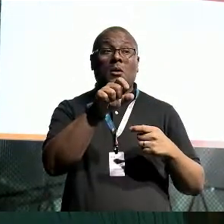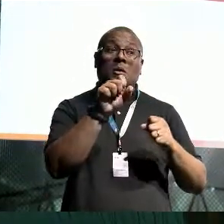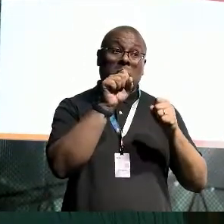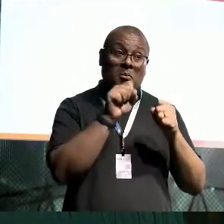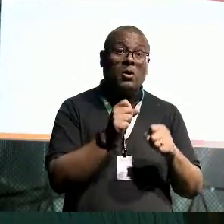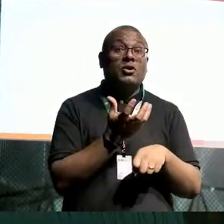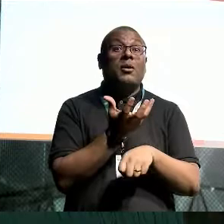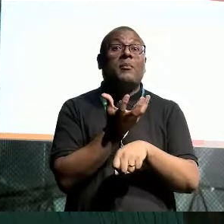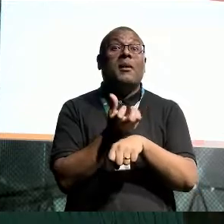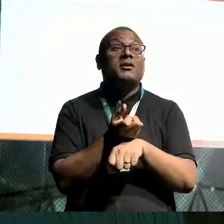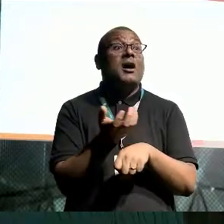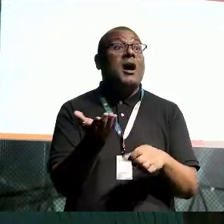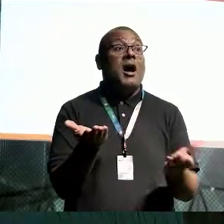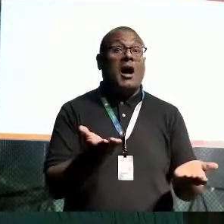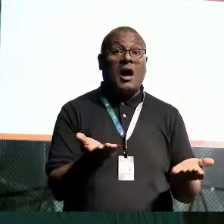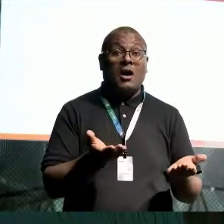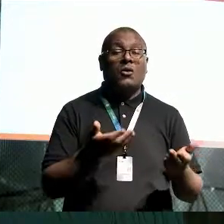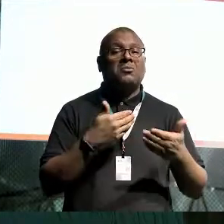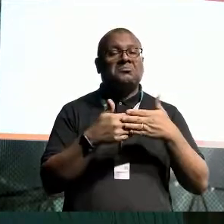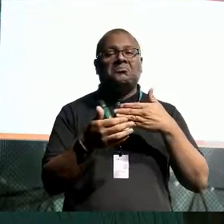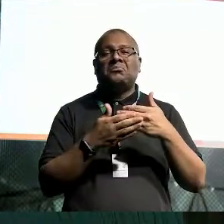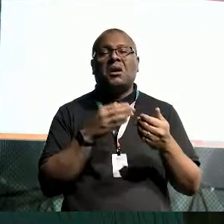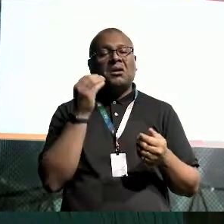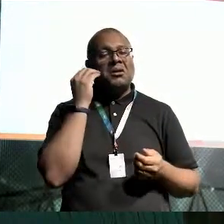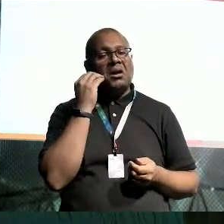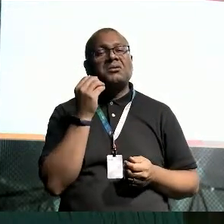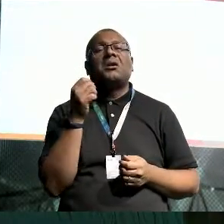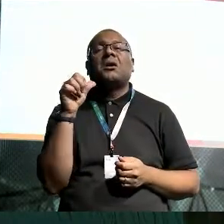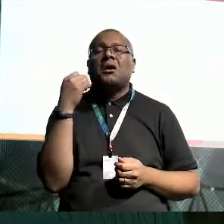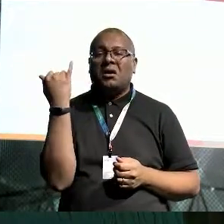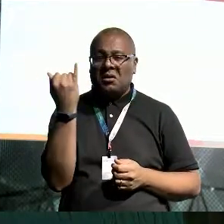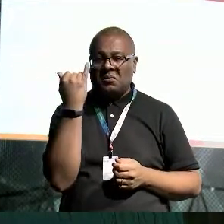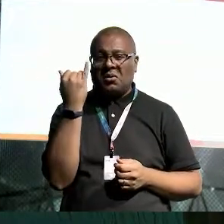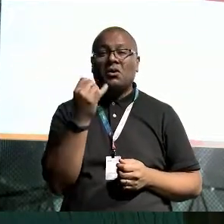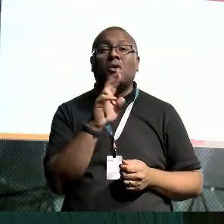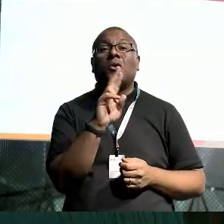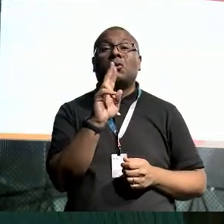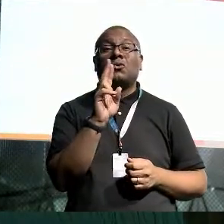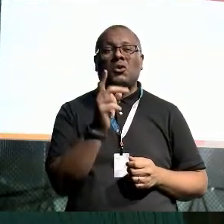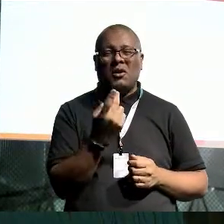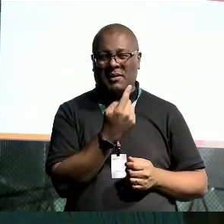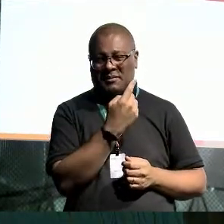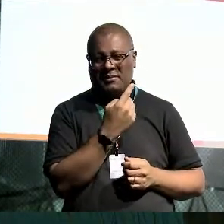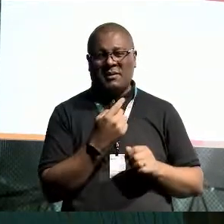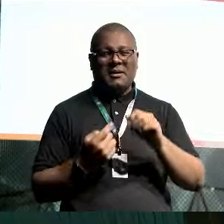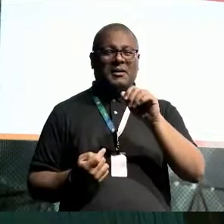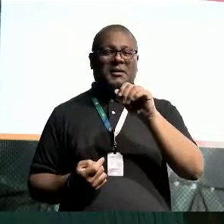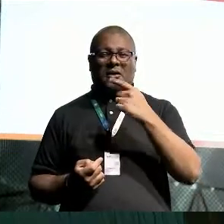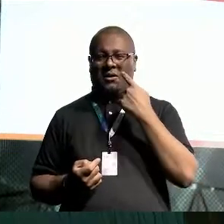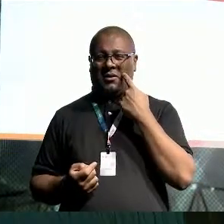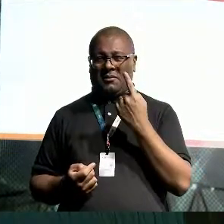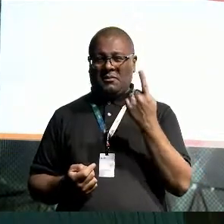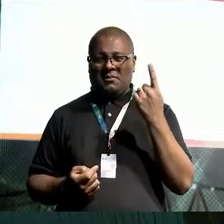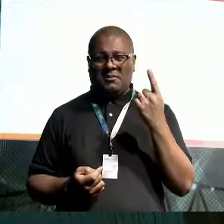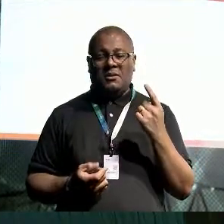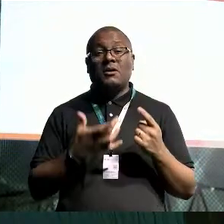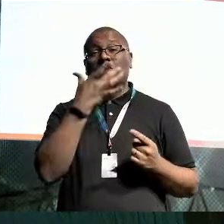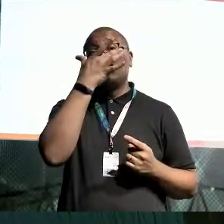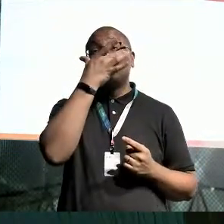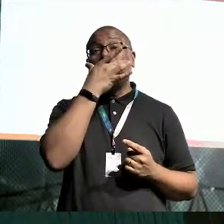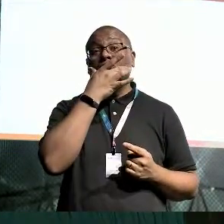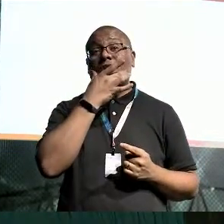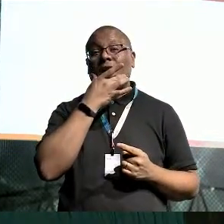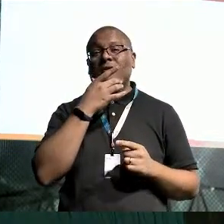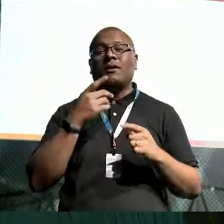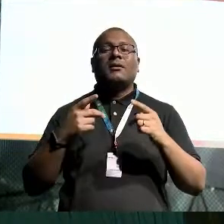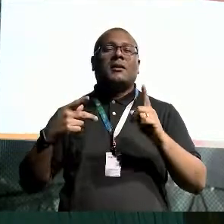até baixar agora aí para fazer qualquer teste, é super válido. Só colocar Scanner Accessibility. Vou mostrar para vocês a carinha dele, está ali